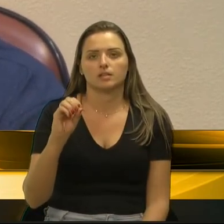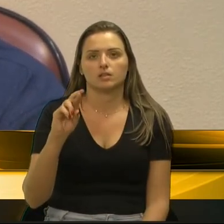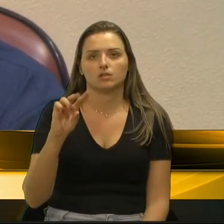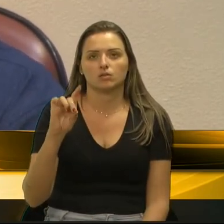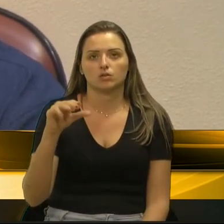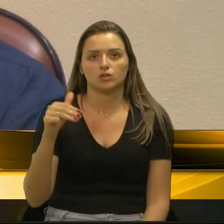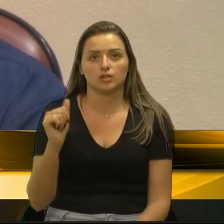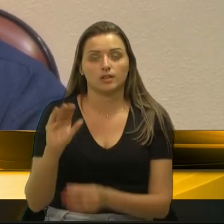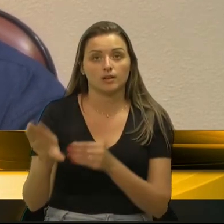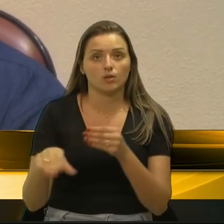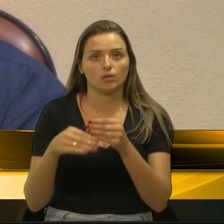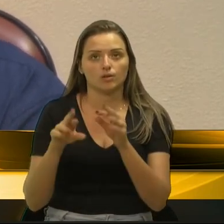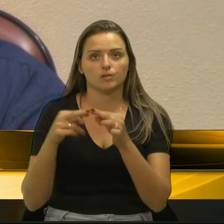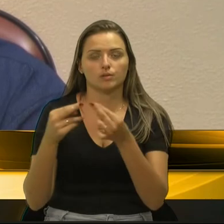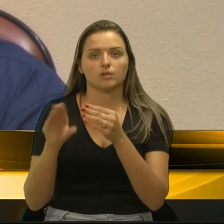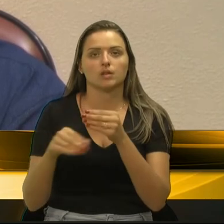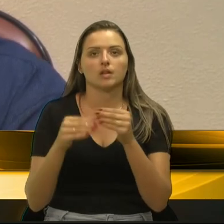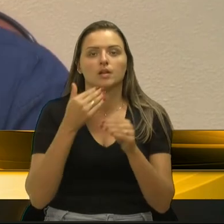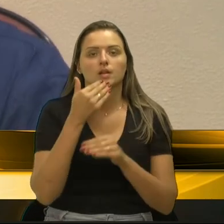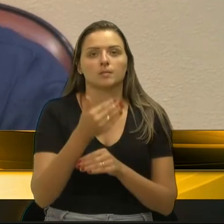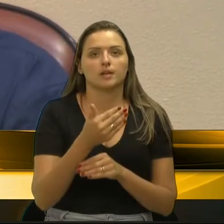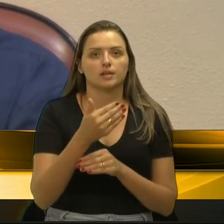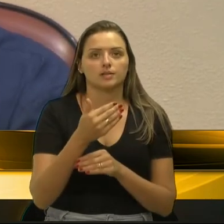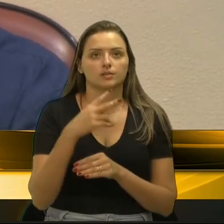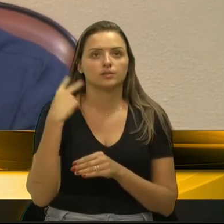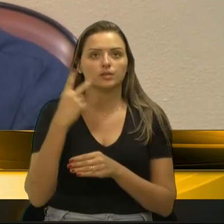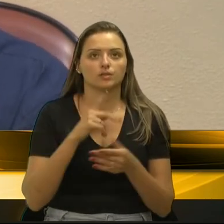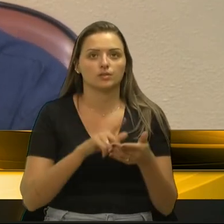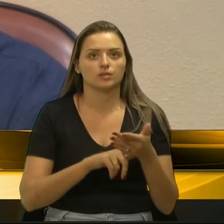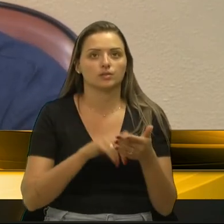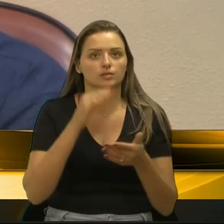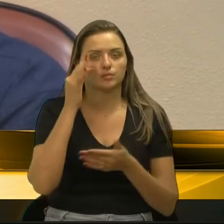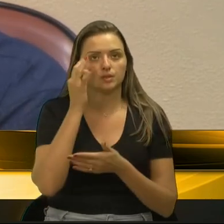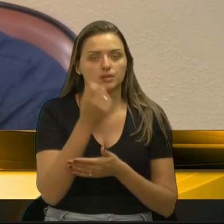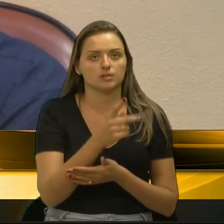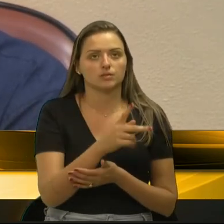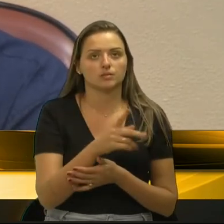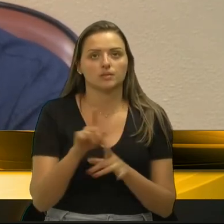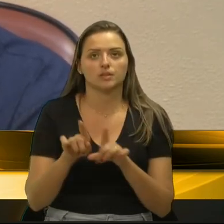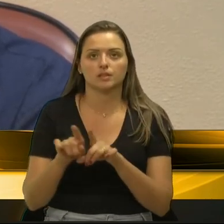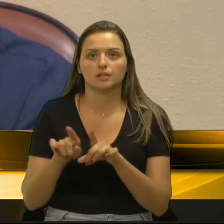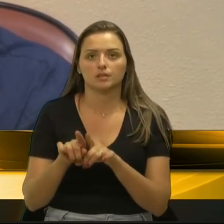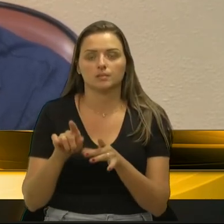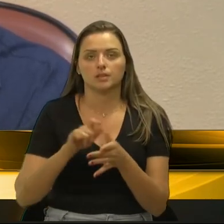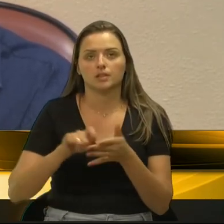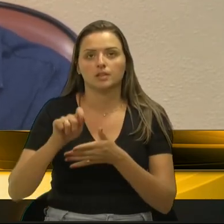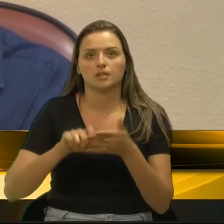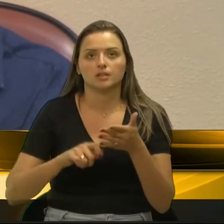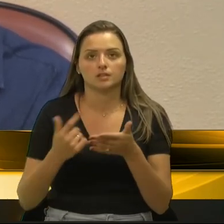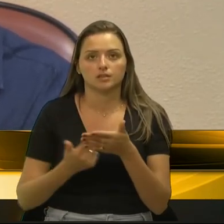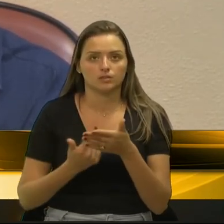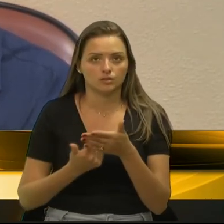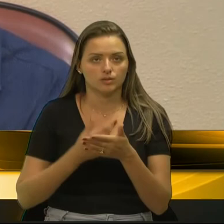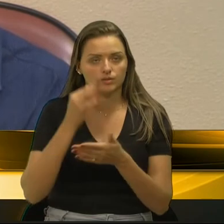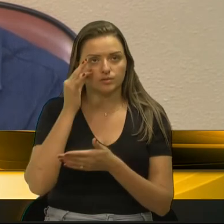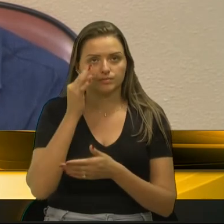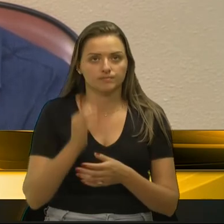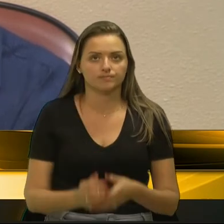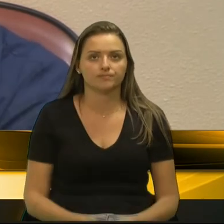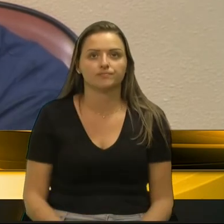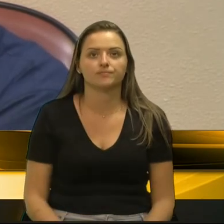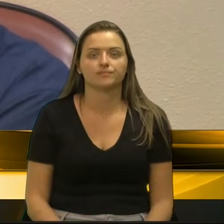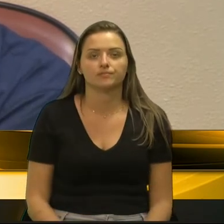17ª Legislatura. Solicito aos vereadores que procedam ao registro de presença no terminal eletrônico e também no livro de